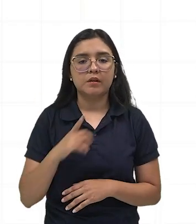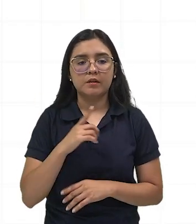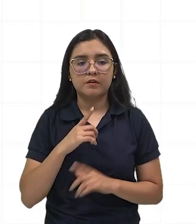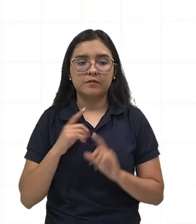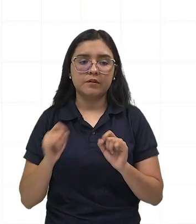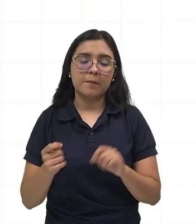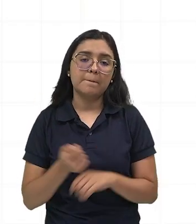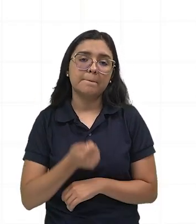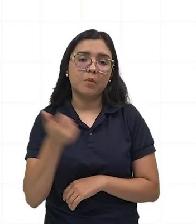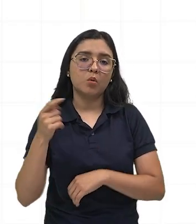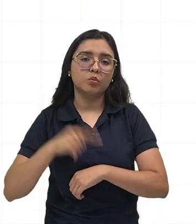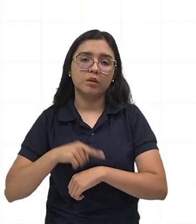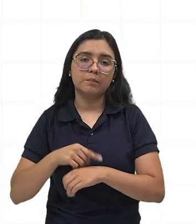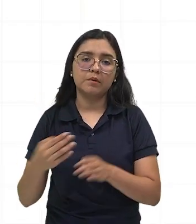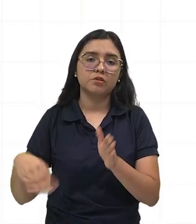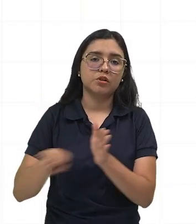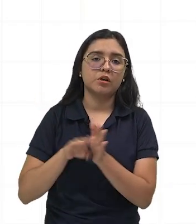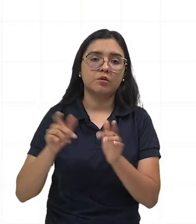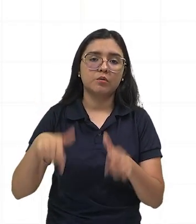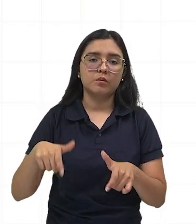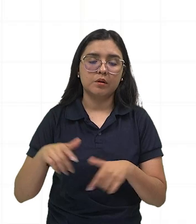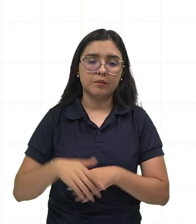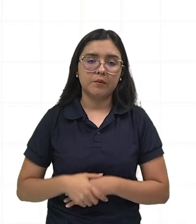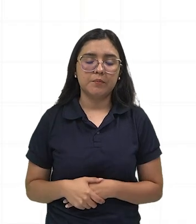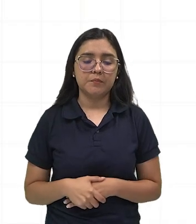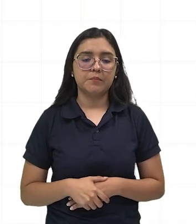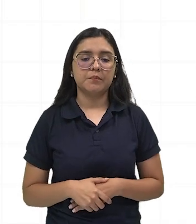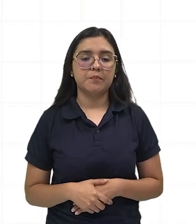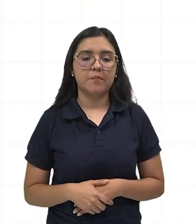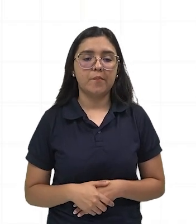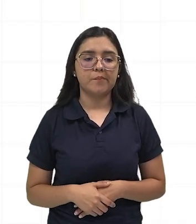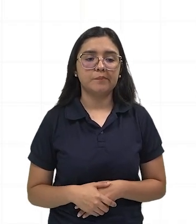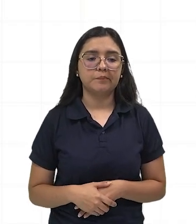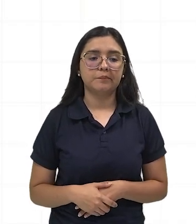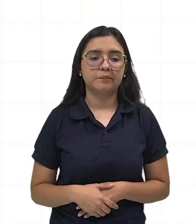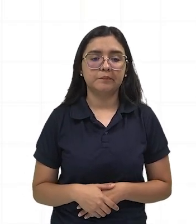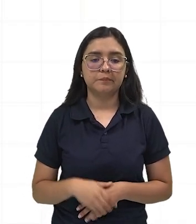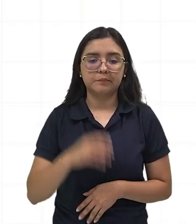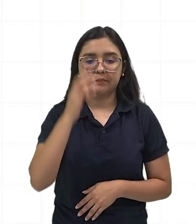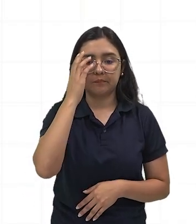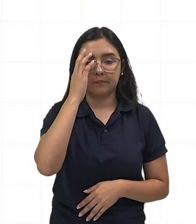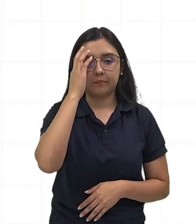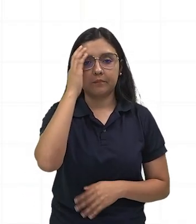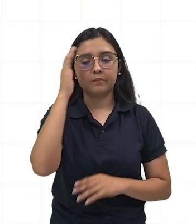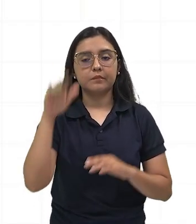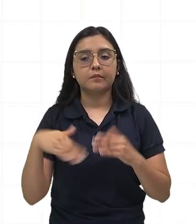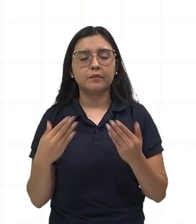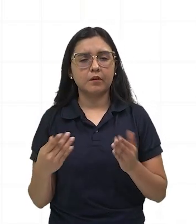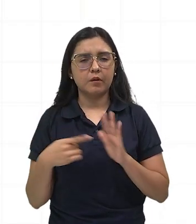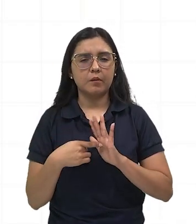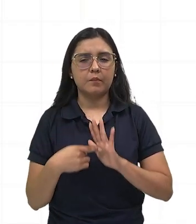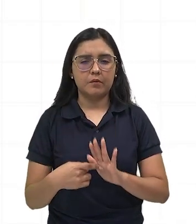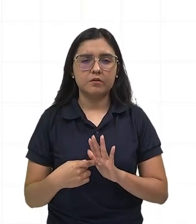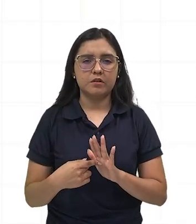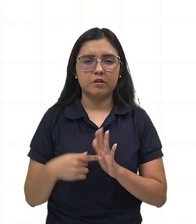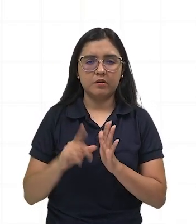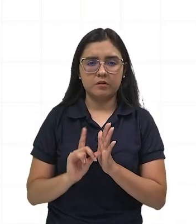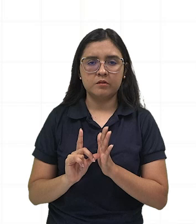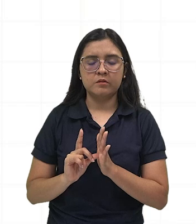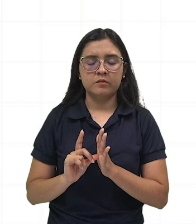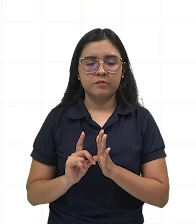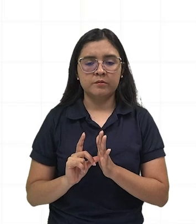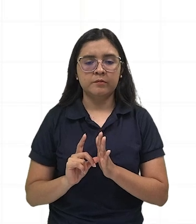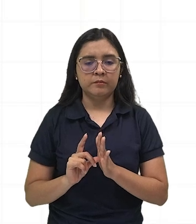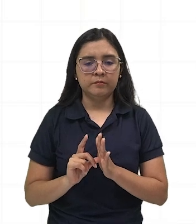tempo para percorrer determinado percurso, né? Ó, que foi exatamente aquilo que eu coloquei